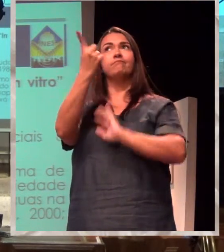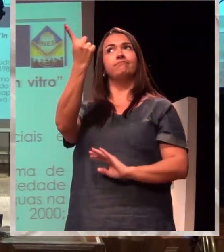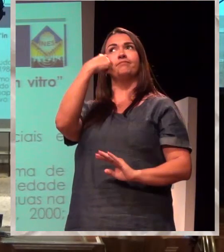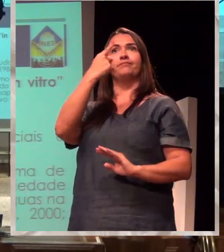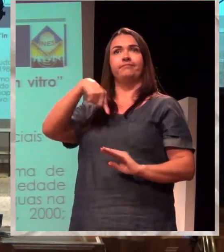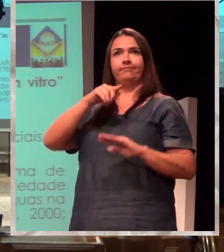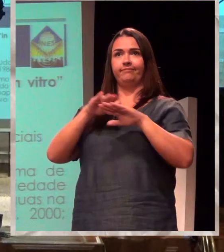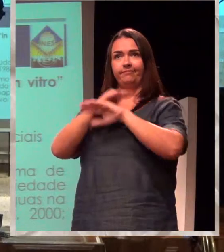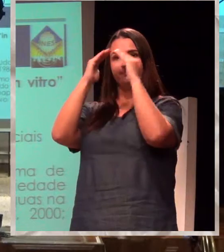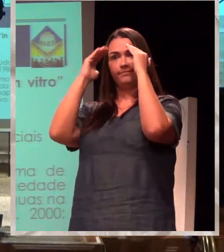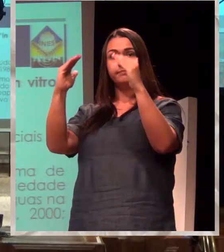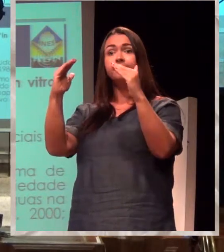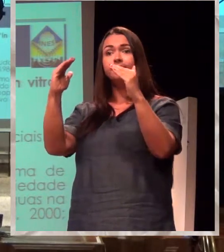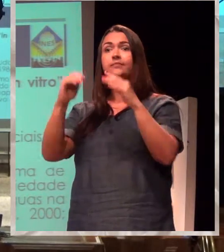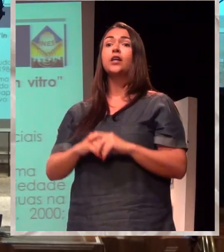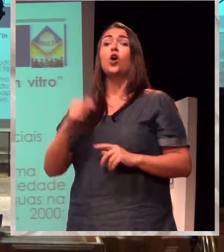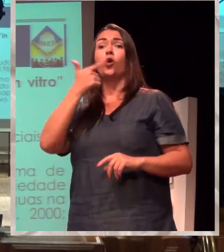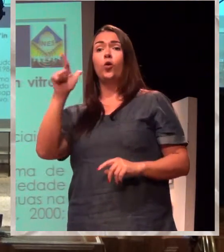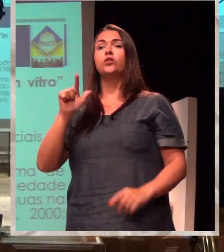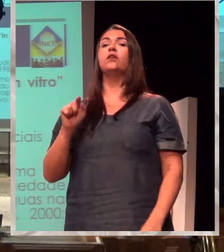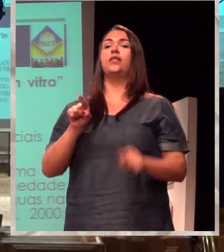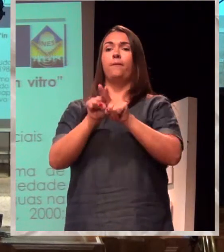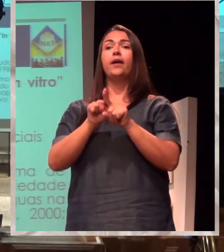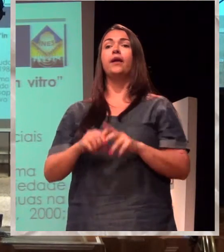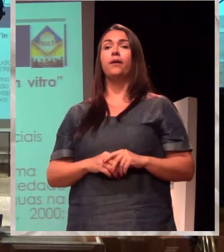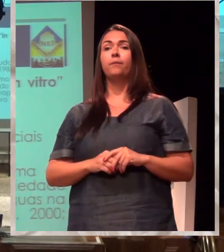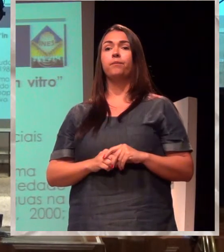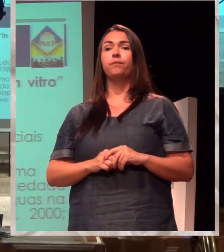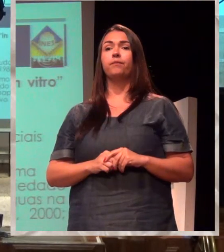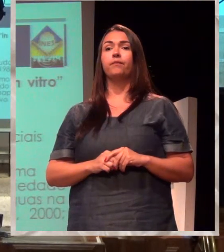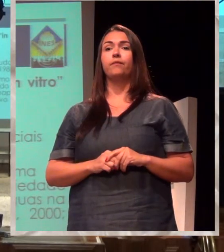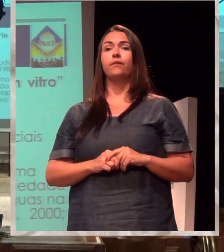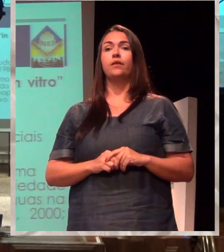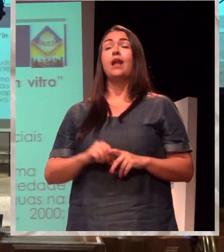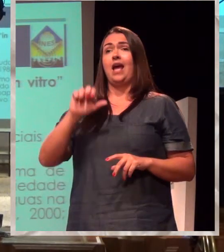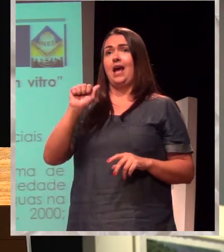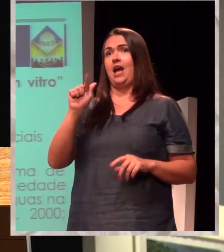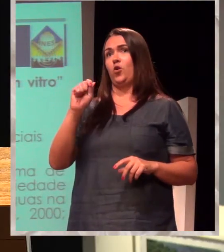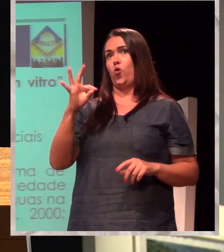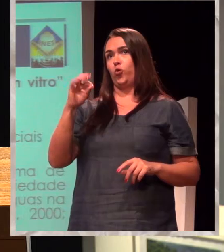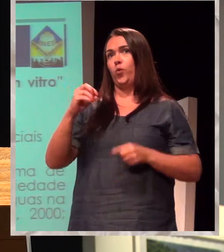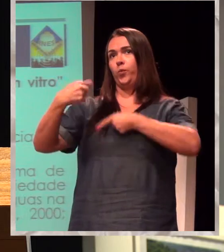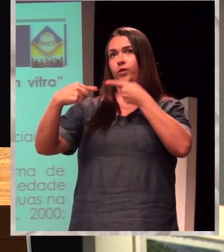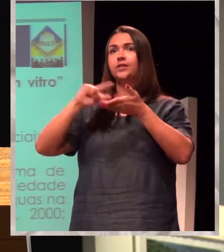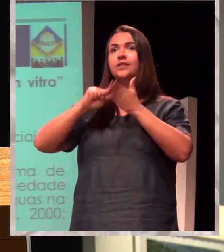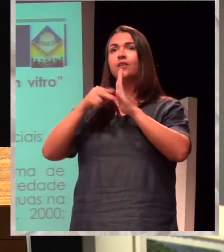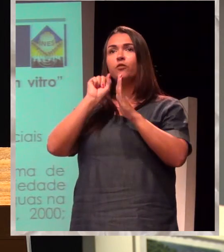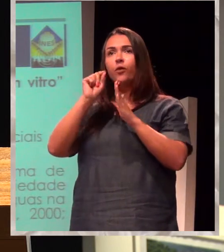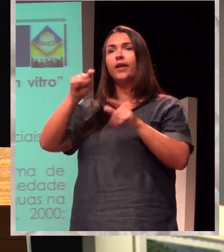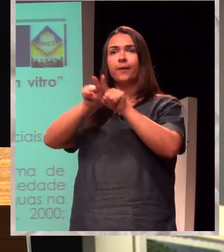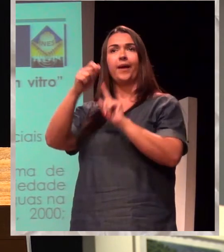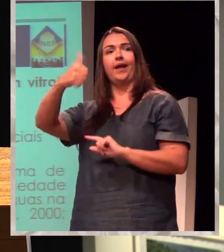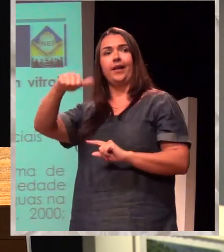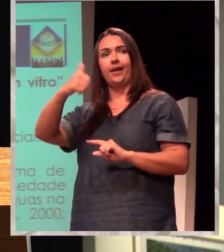A glotopolítica seria a observação das práticas e mudanças sociais e linguísticas, a análise discursiva